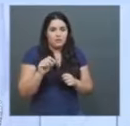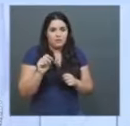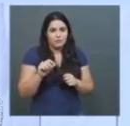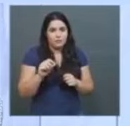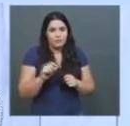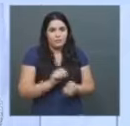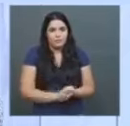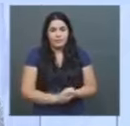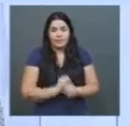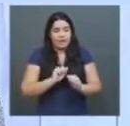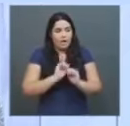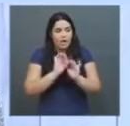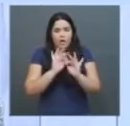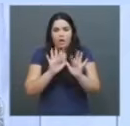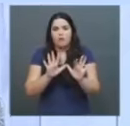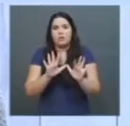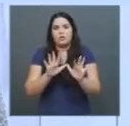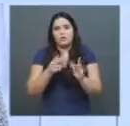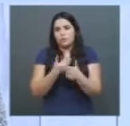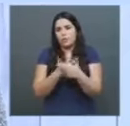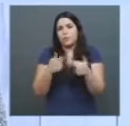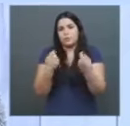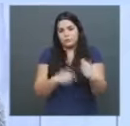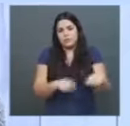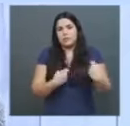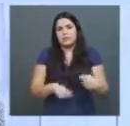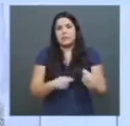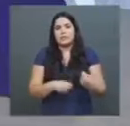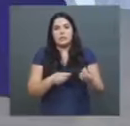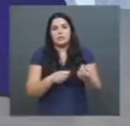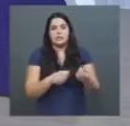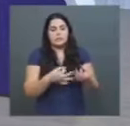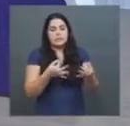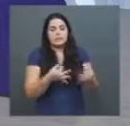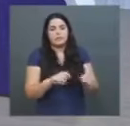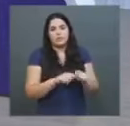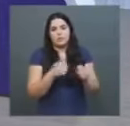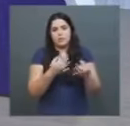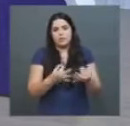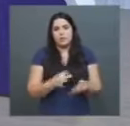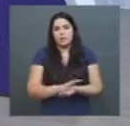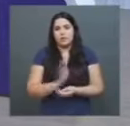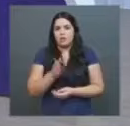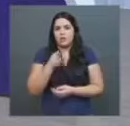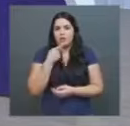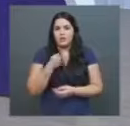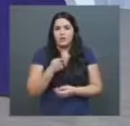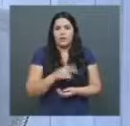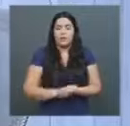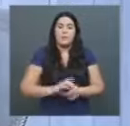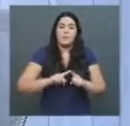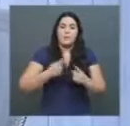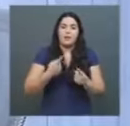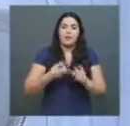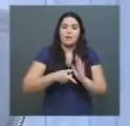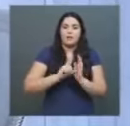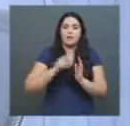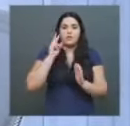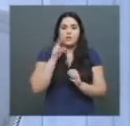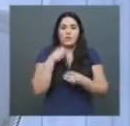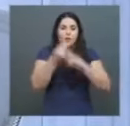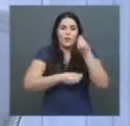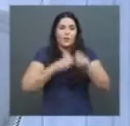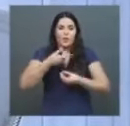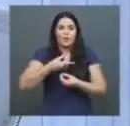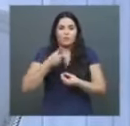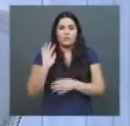elas já são muito claras, as ações que precisam ser delineadas, né? E a gente já fala dessas ações. Isso. Mas antes vamos ver agora a previsão do tempo